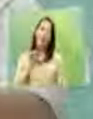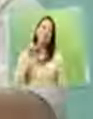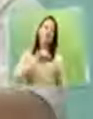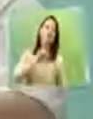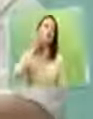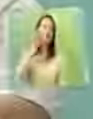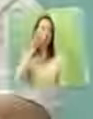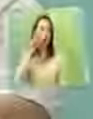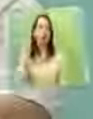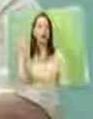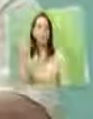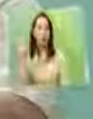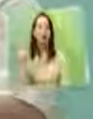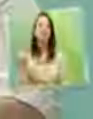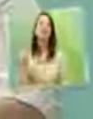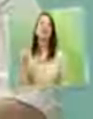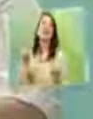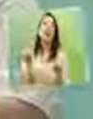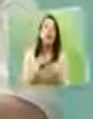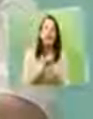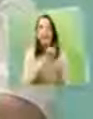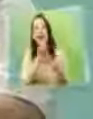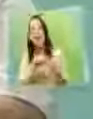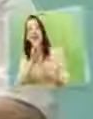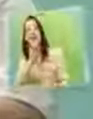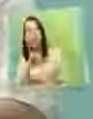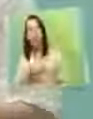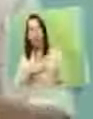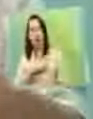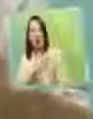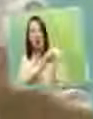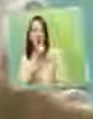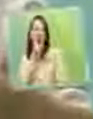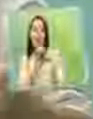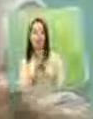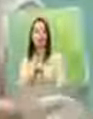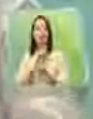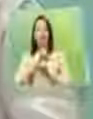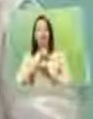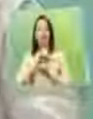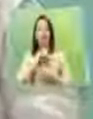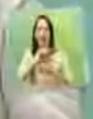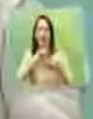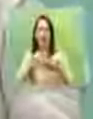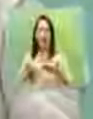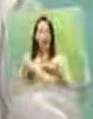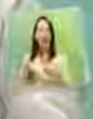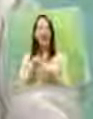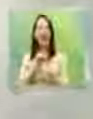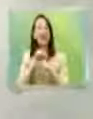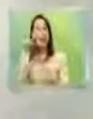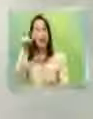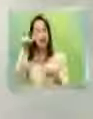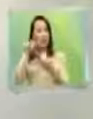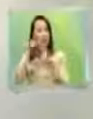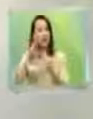importante. Mas se ele conseguir interpretar esse texto e conseguir pensar a cidadania lá na Grécia